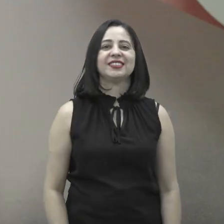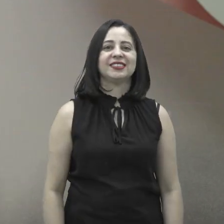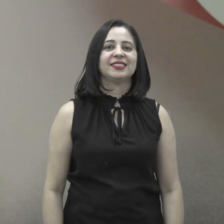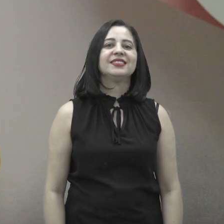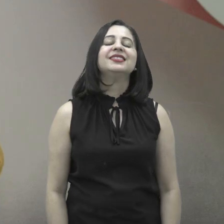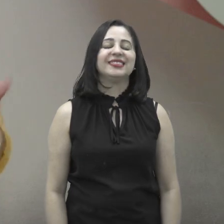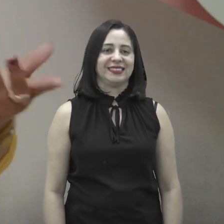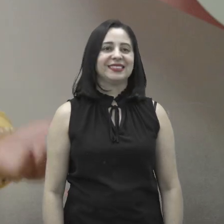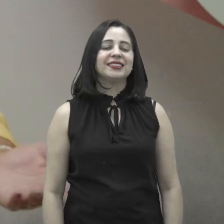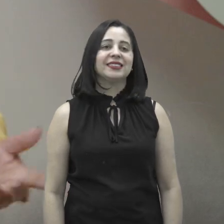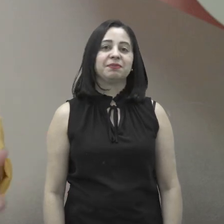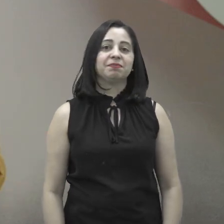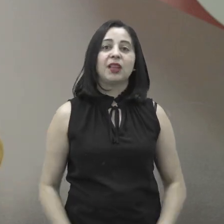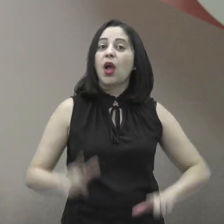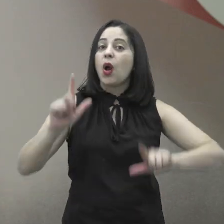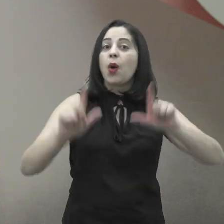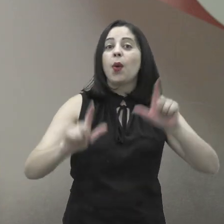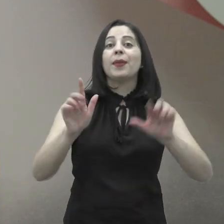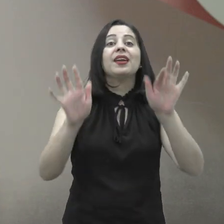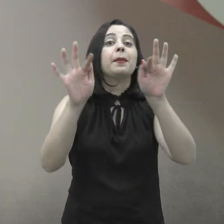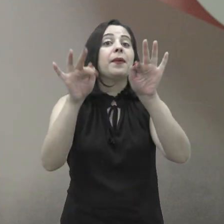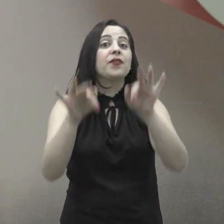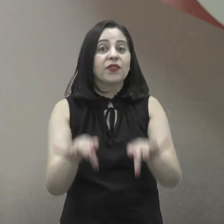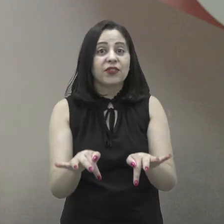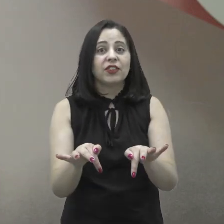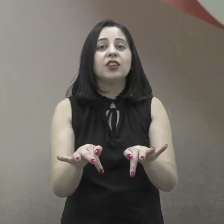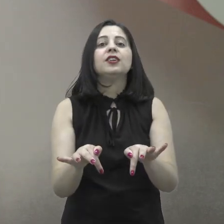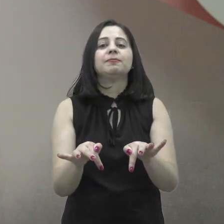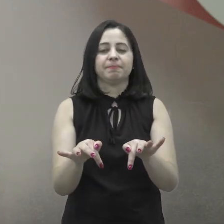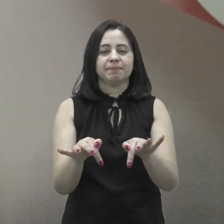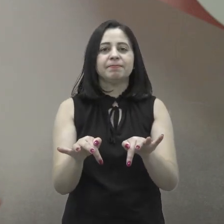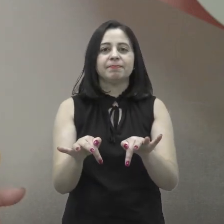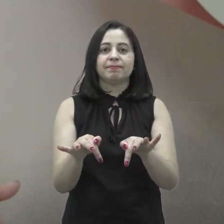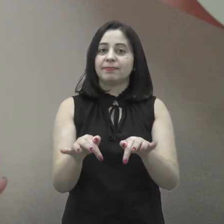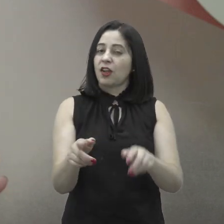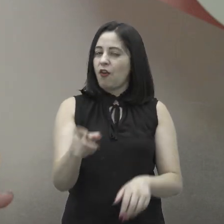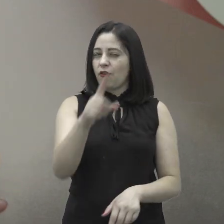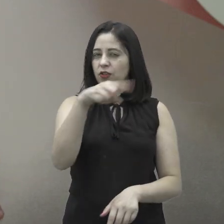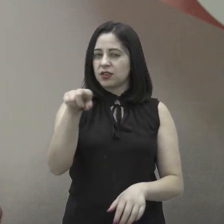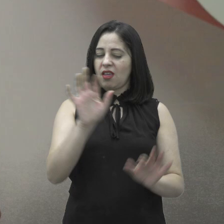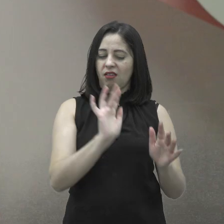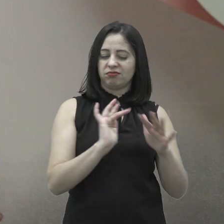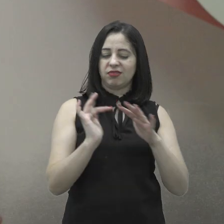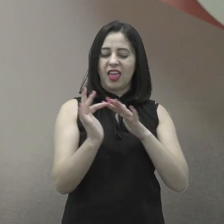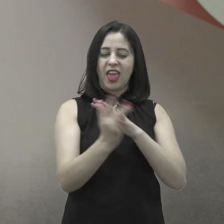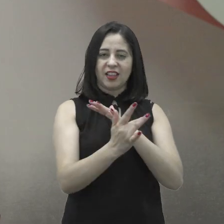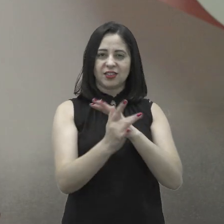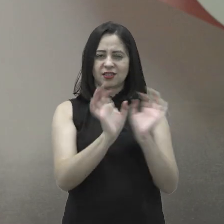Ótimo, muito obrigada. O De Bem com Você de hoje fica por aqui. Eu te convido para acompanhar a